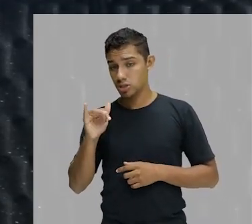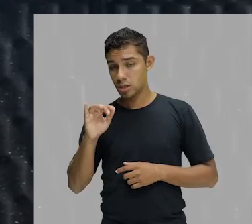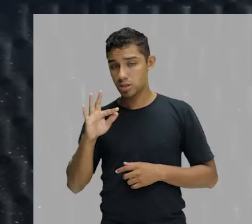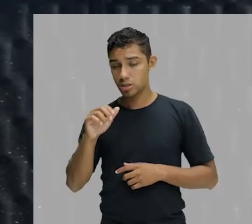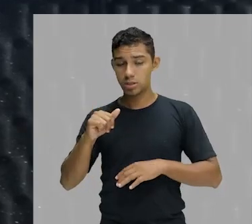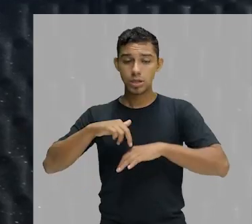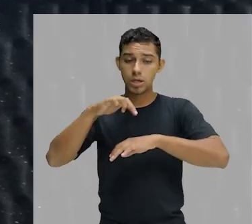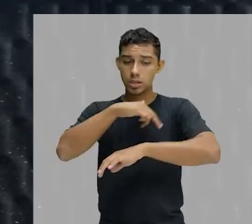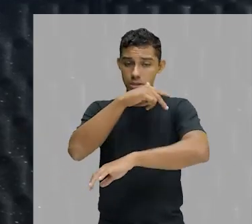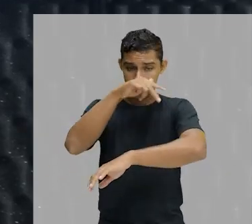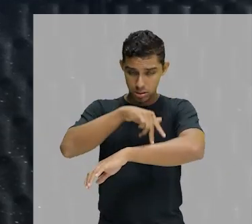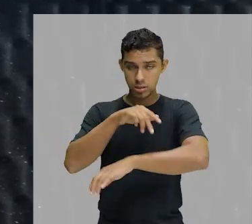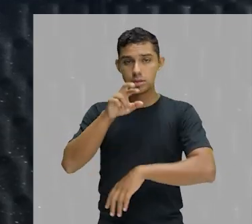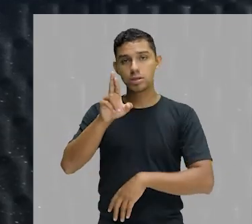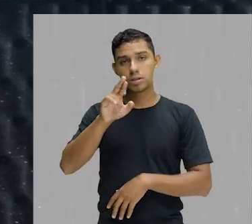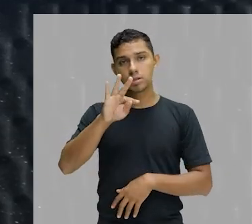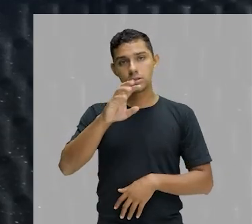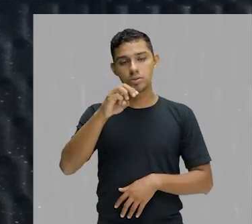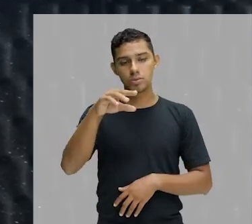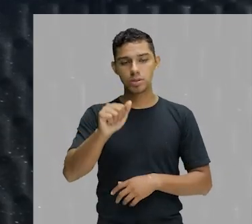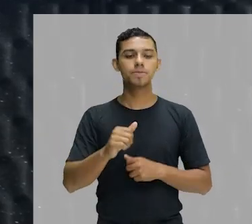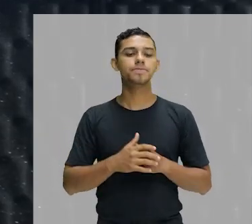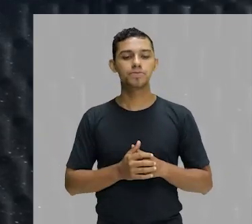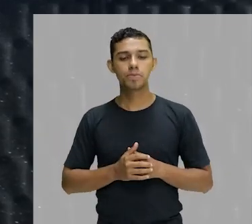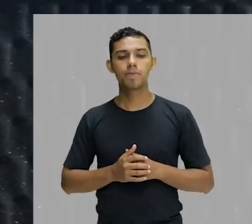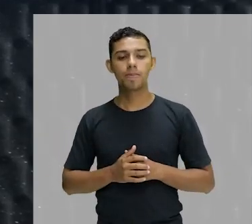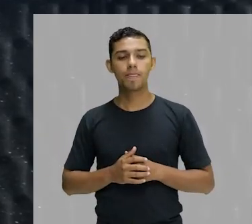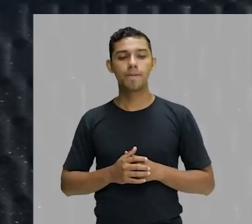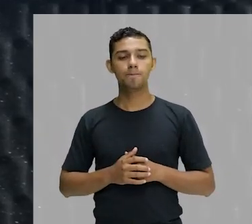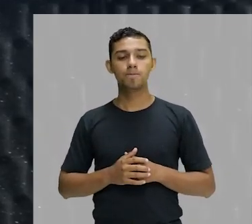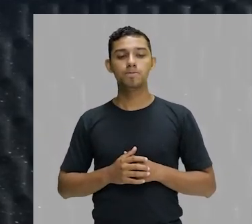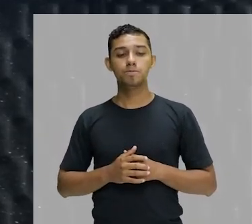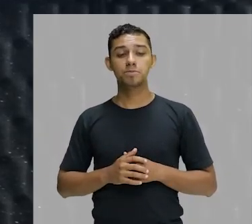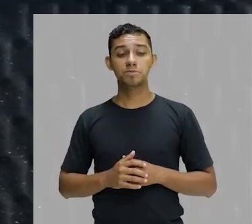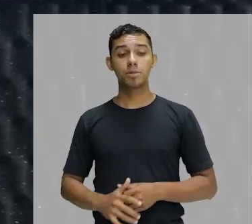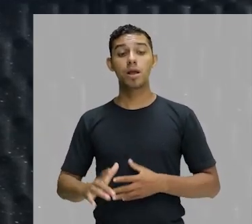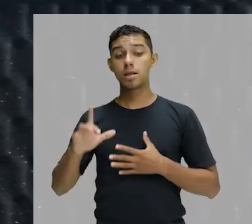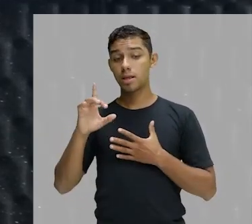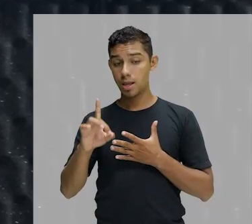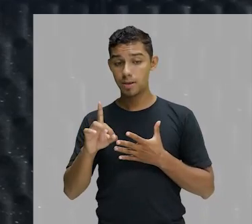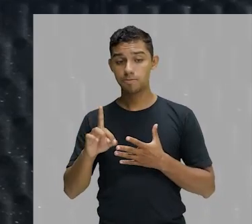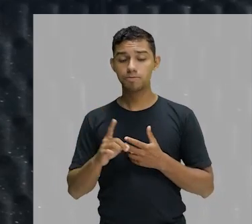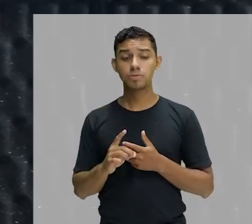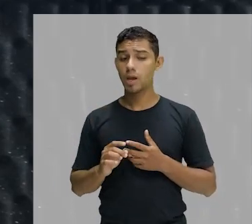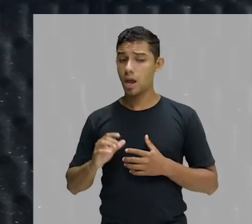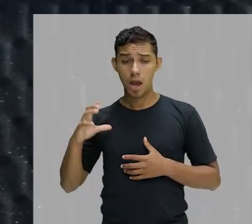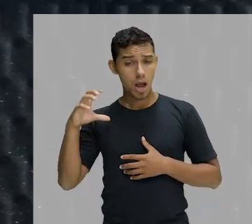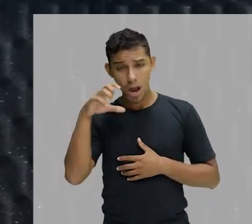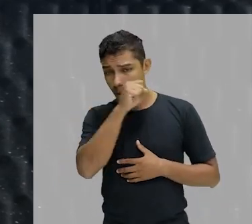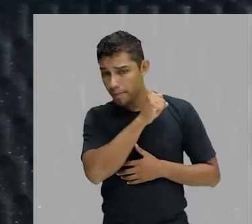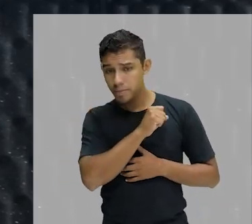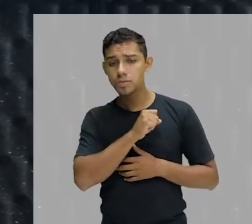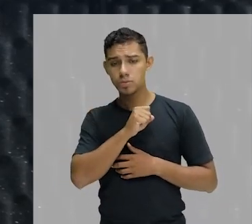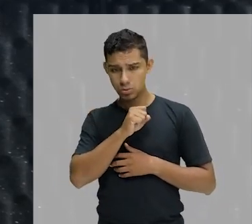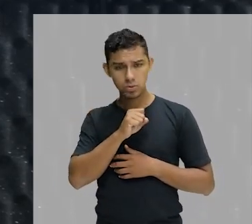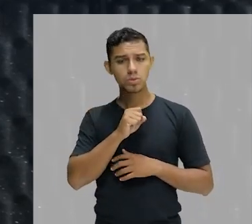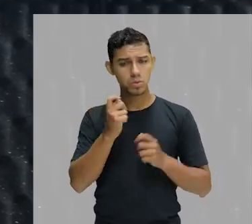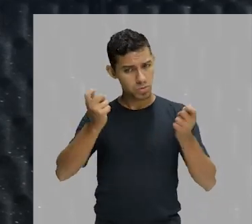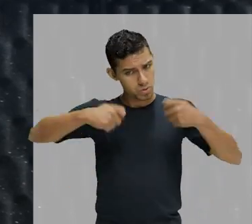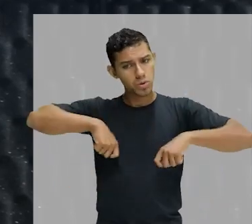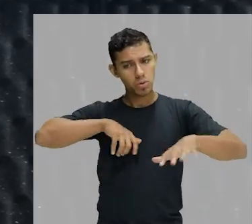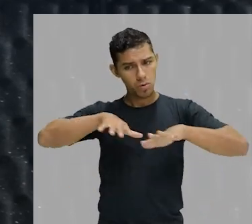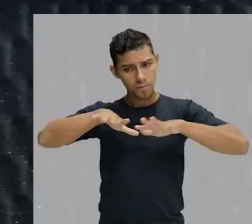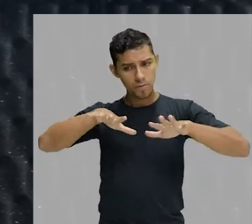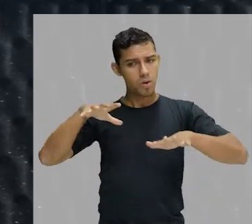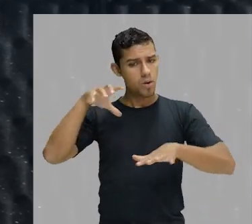rítmica. A agilidade que possibilita a execução de movimentos rápidos e ligeiros, com mudança de direção? É verdade, agilidade é isso.